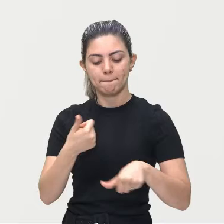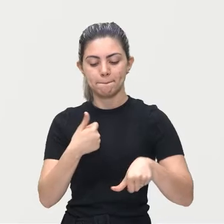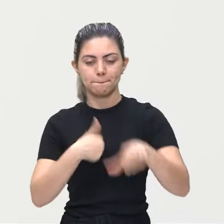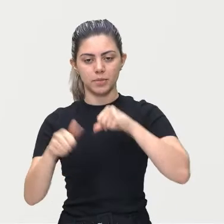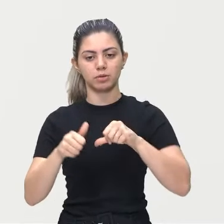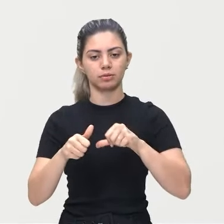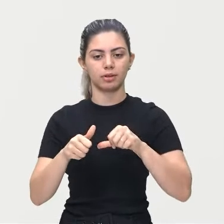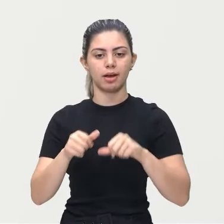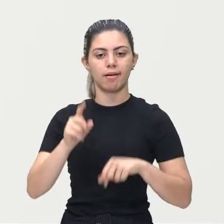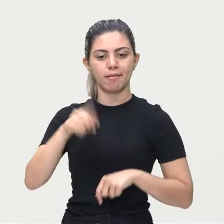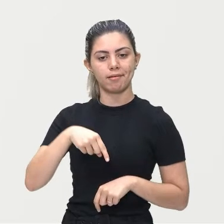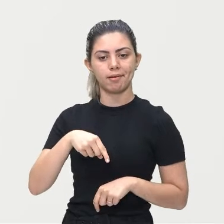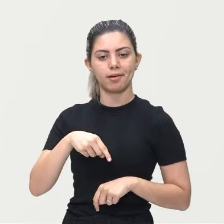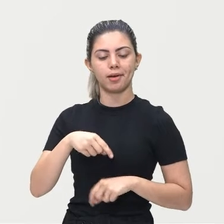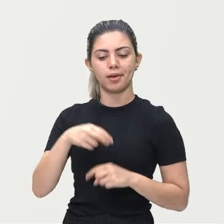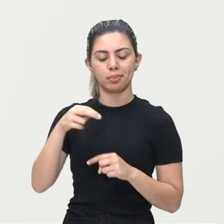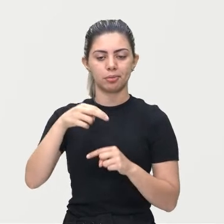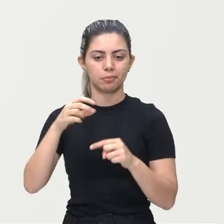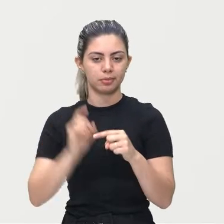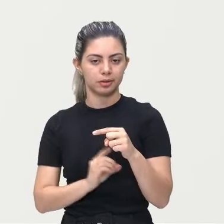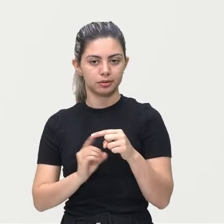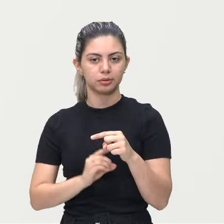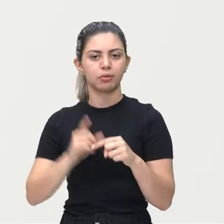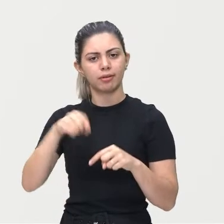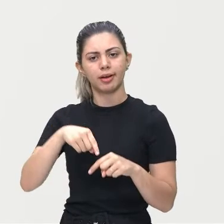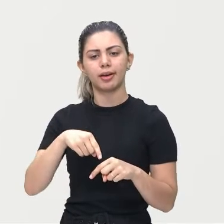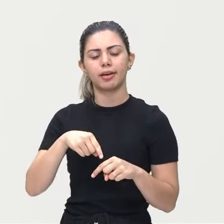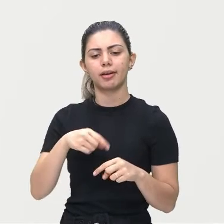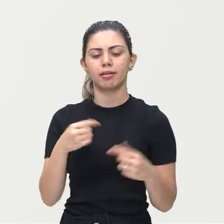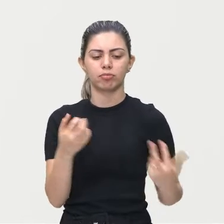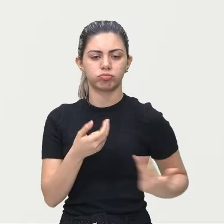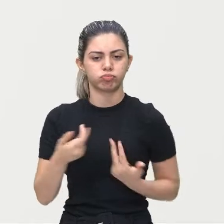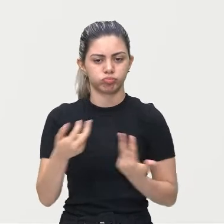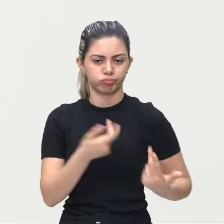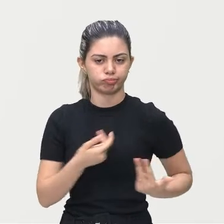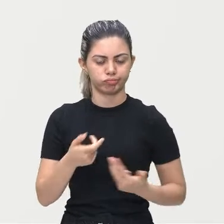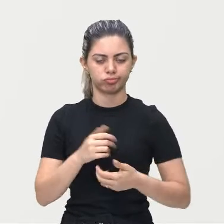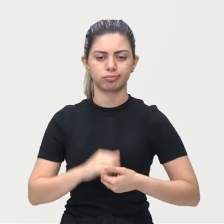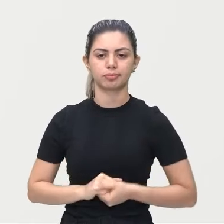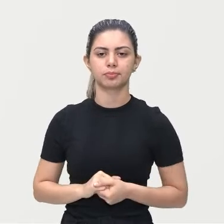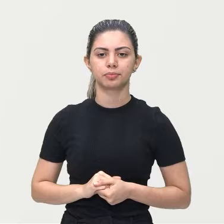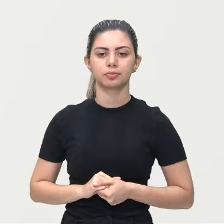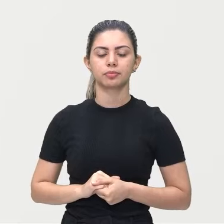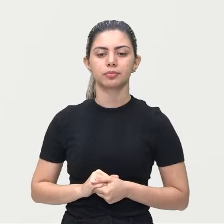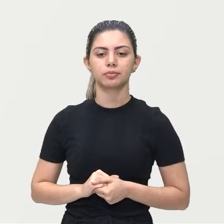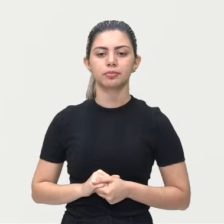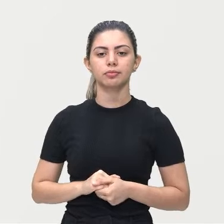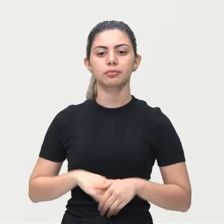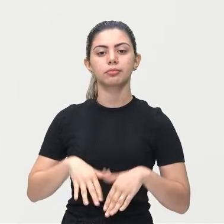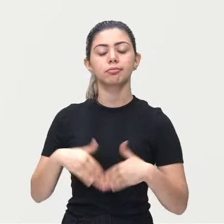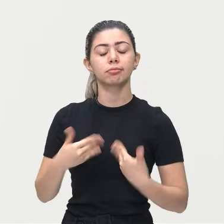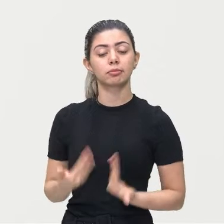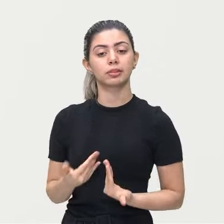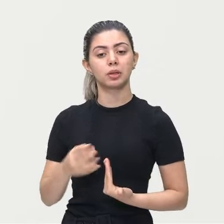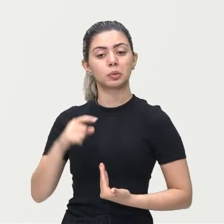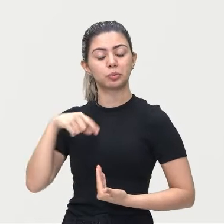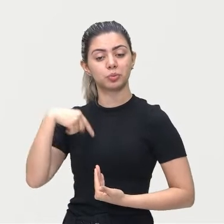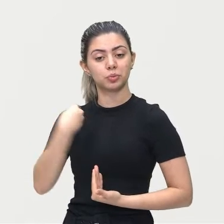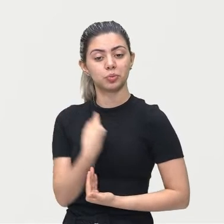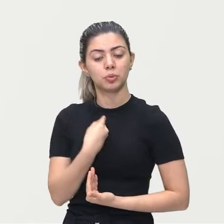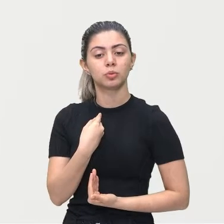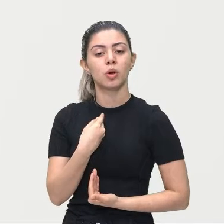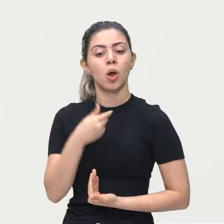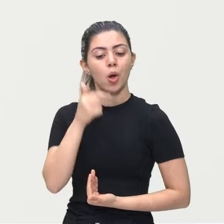transformamos, que foram as frações equivalentes. E isso, né, nos leva a um grande ganho, né?